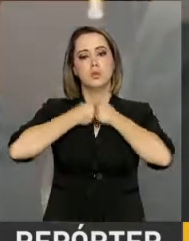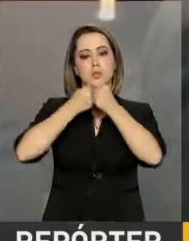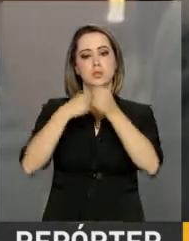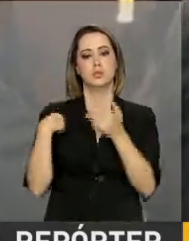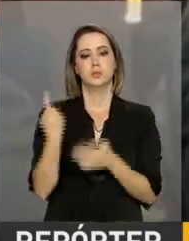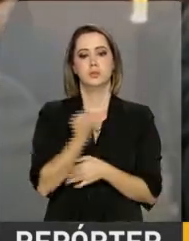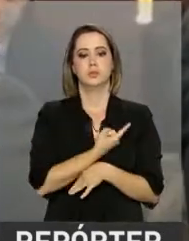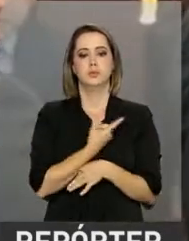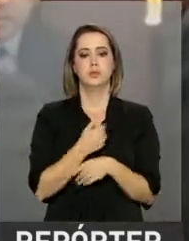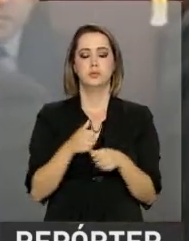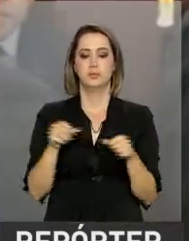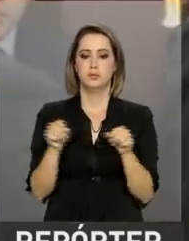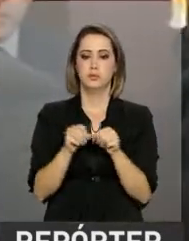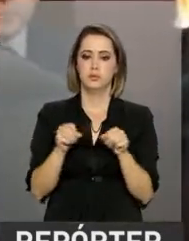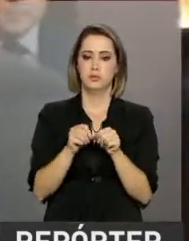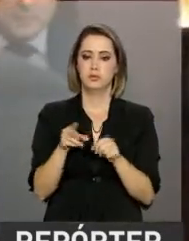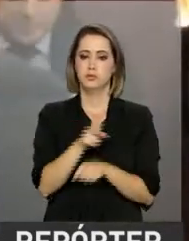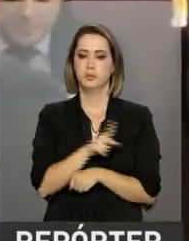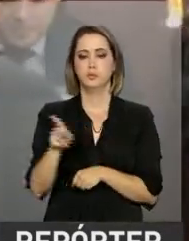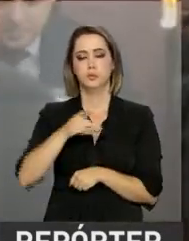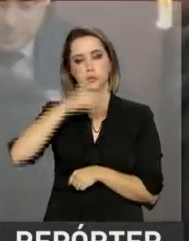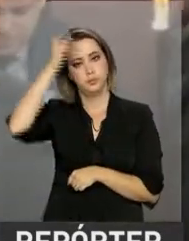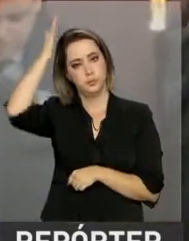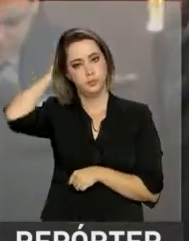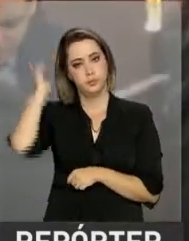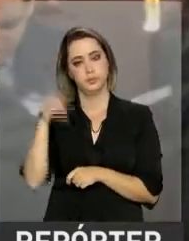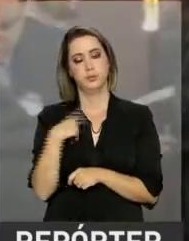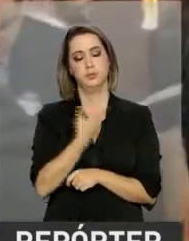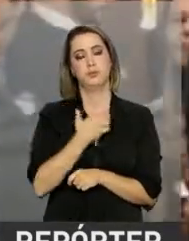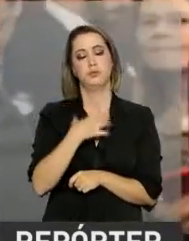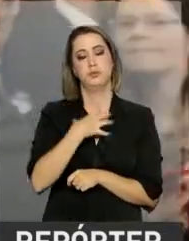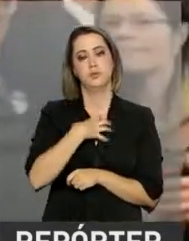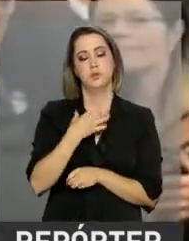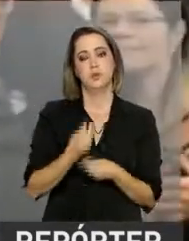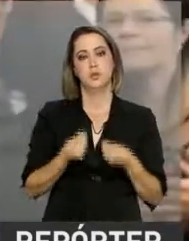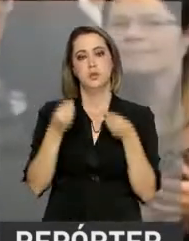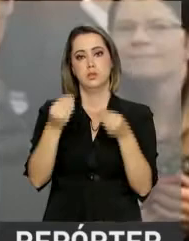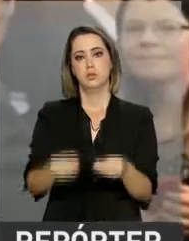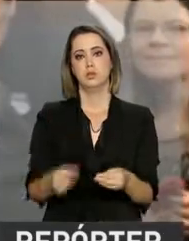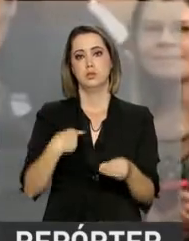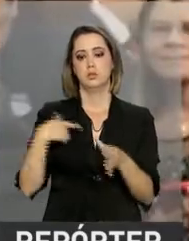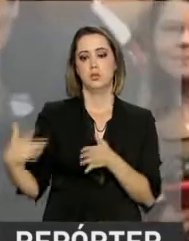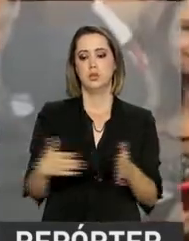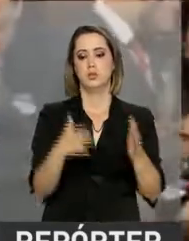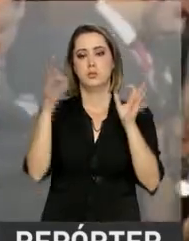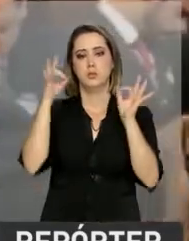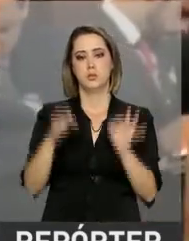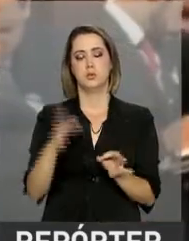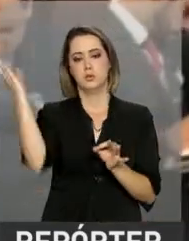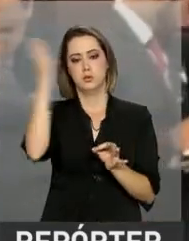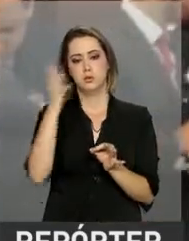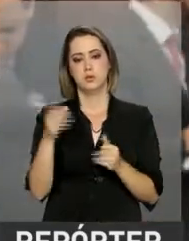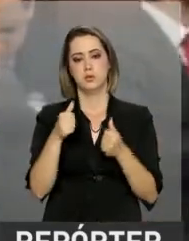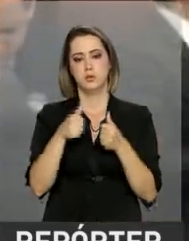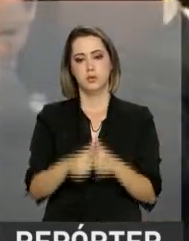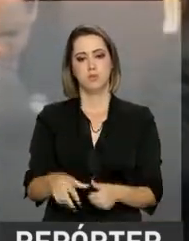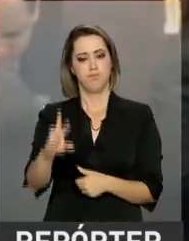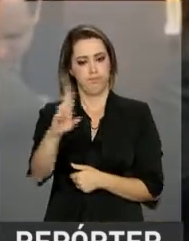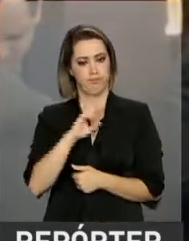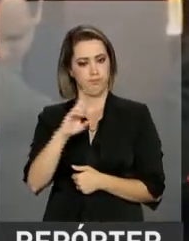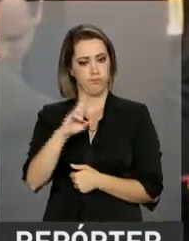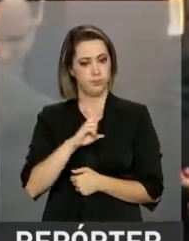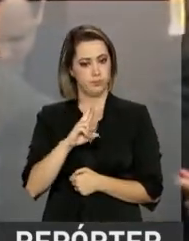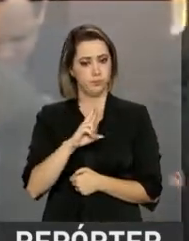estamos fazendo, que o governo do presidente Temer faz, no sentido de colocar o Brasil nos trilhos, está dando resultado,